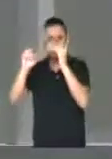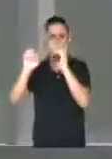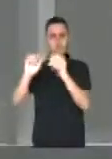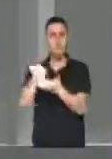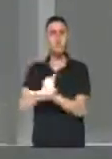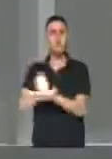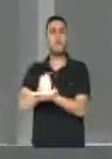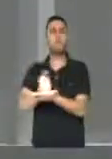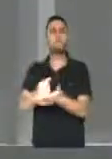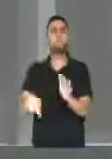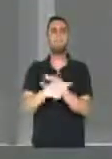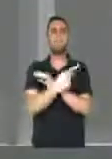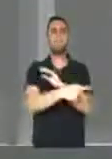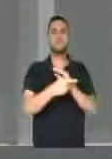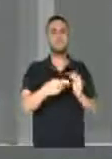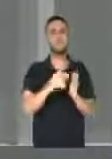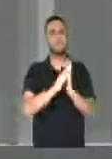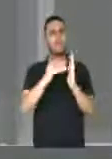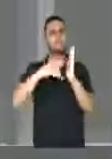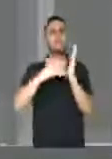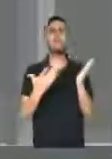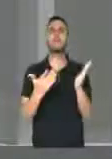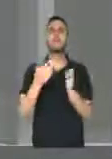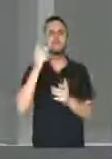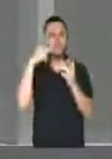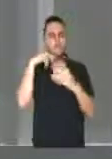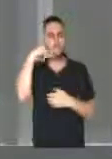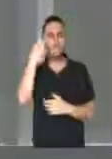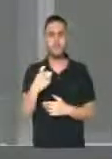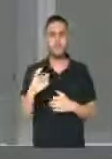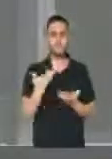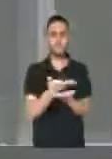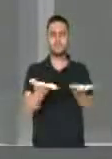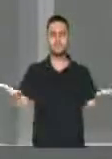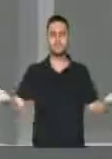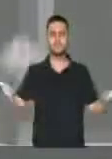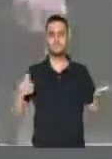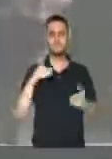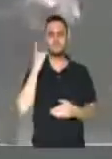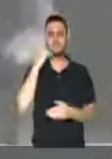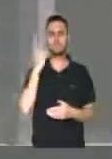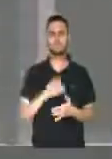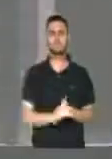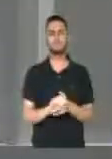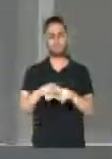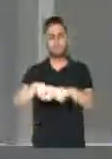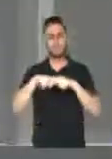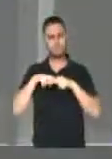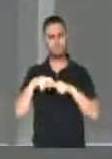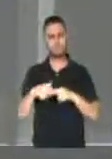do Planalto, que é vergonhosa para muitos dos senhores e das senhoras deputadas. Por isso eu quero daqui